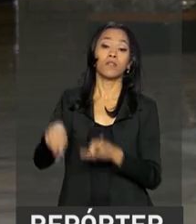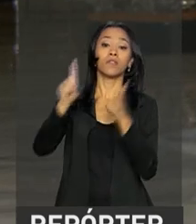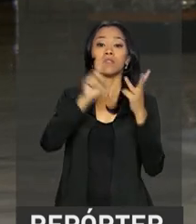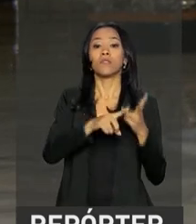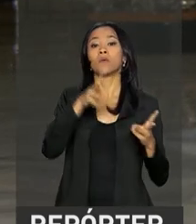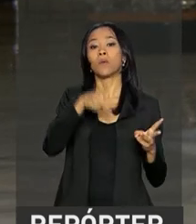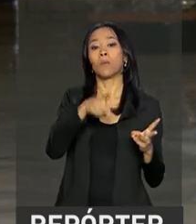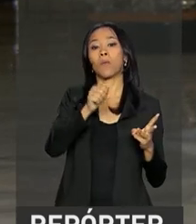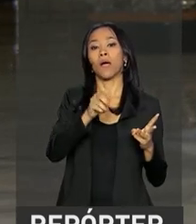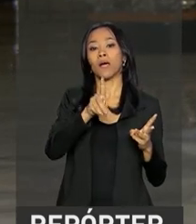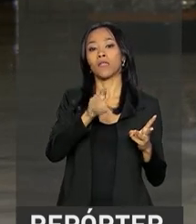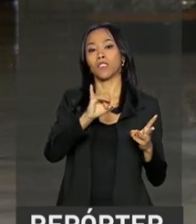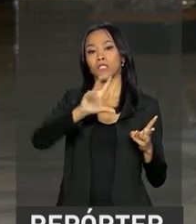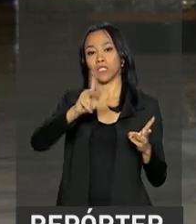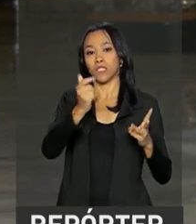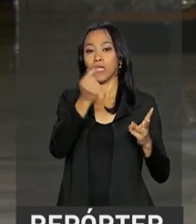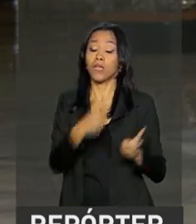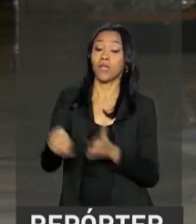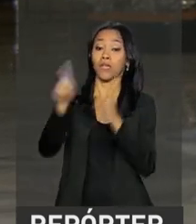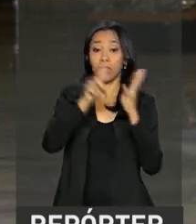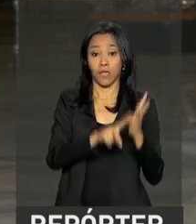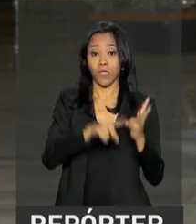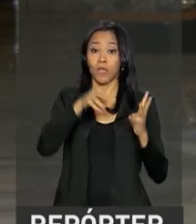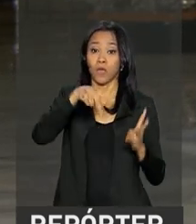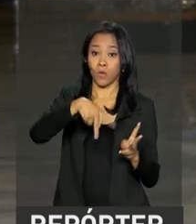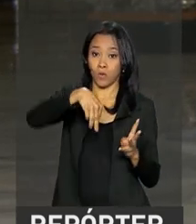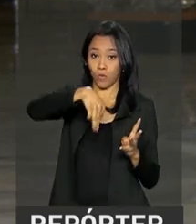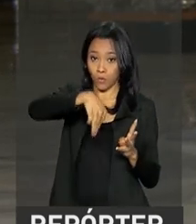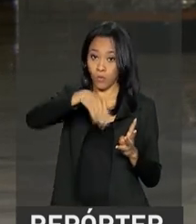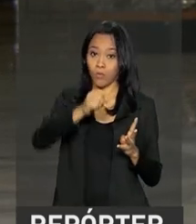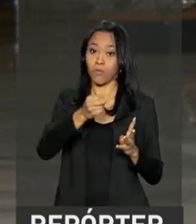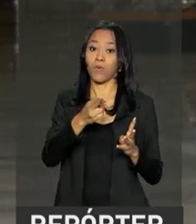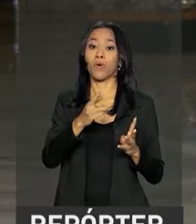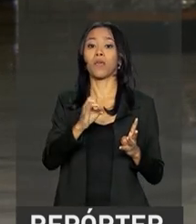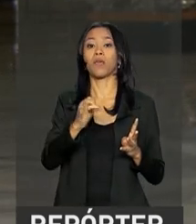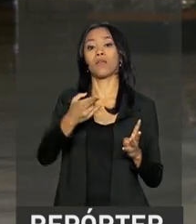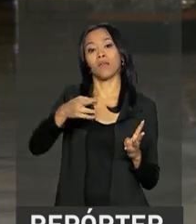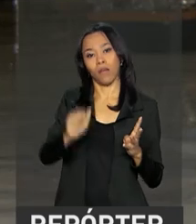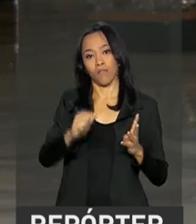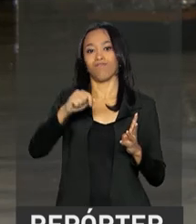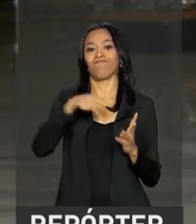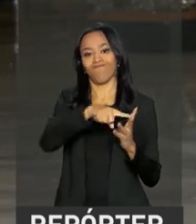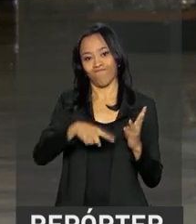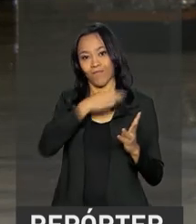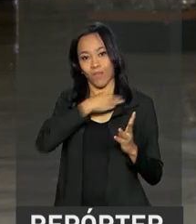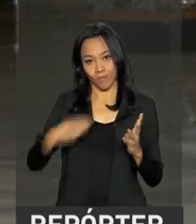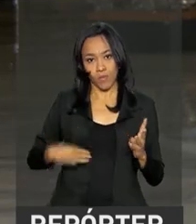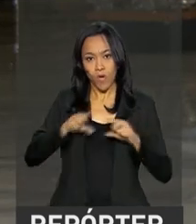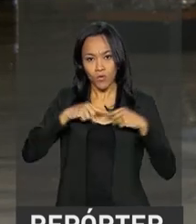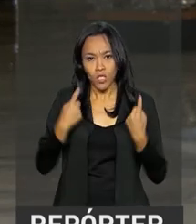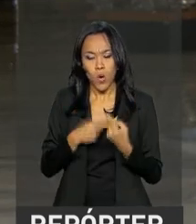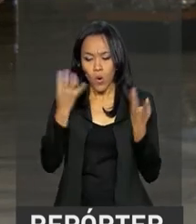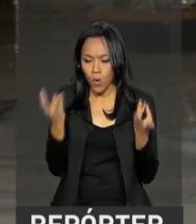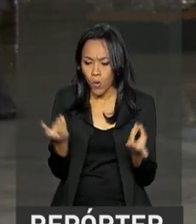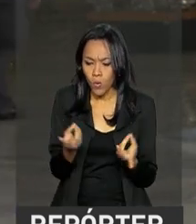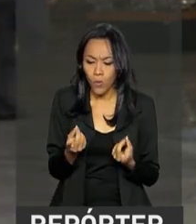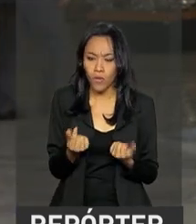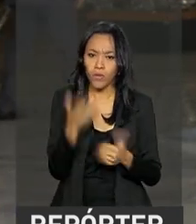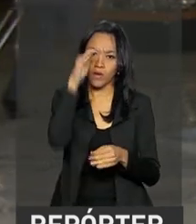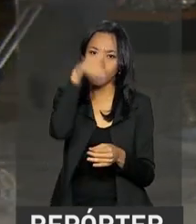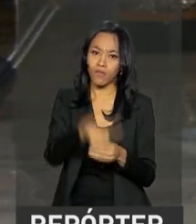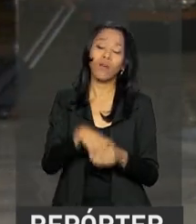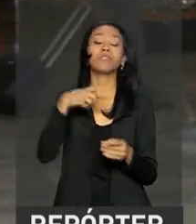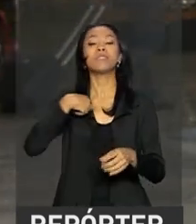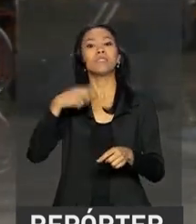da Presidência da República, Moreira Franco. Eles fizeram contagem de votos e revisaram a estratégia do governo para votar